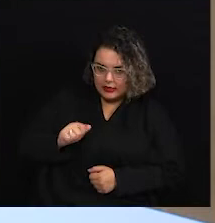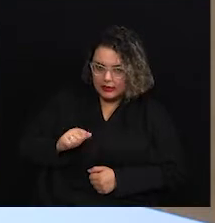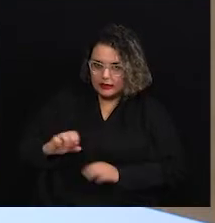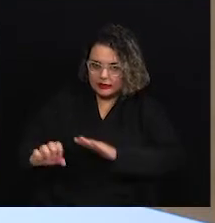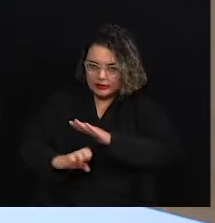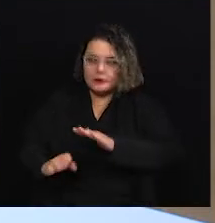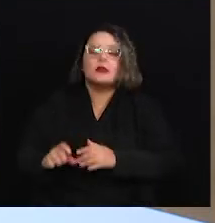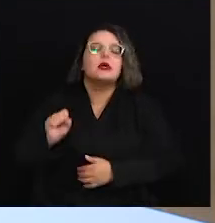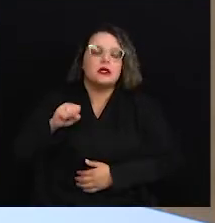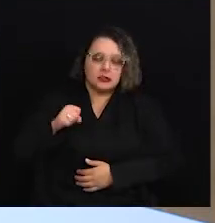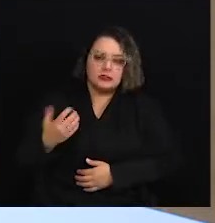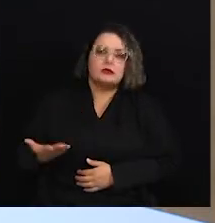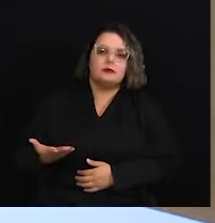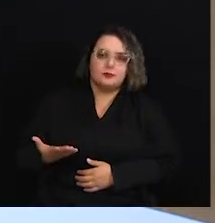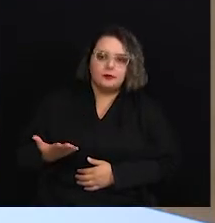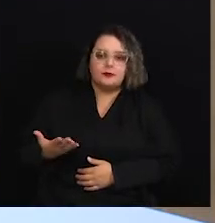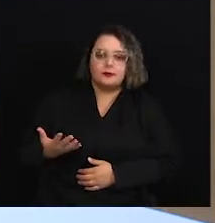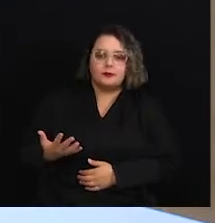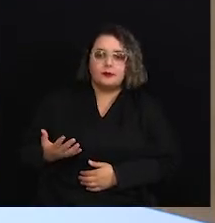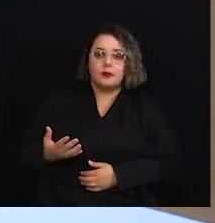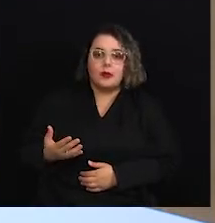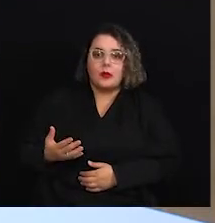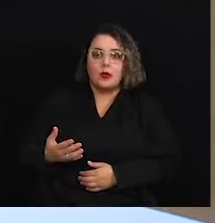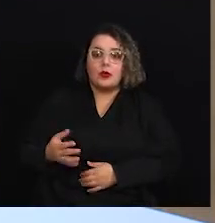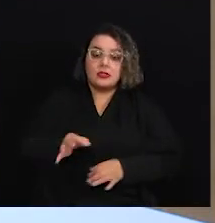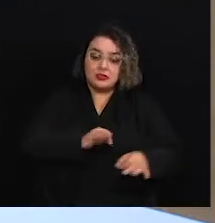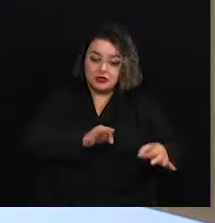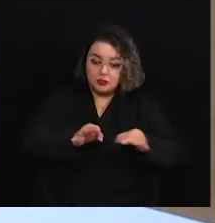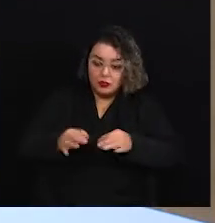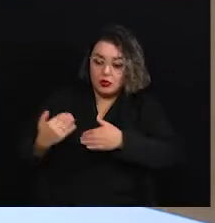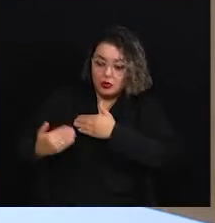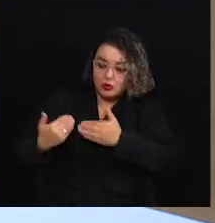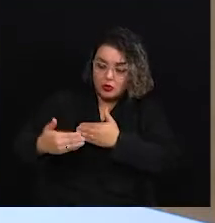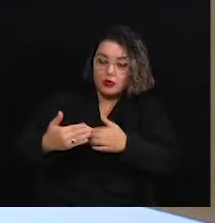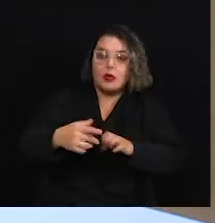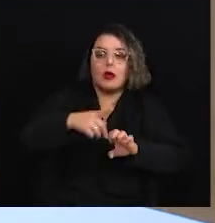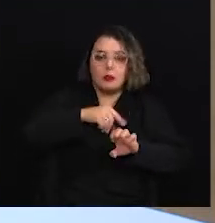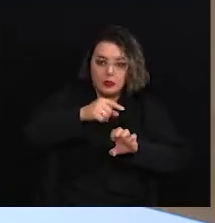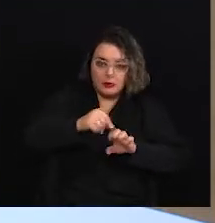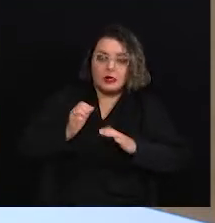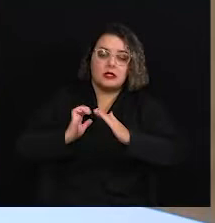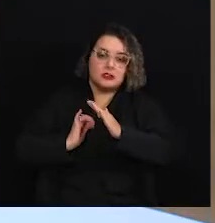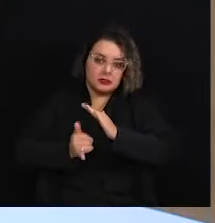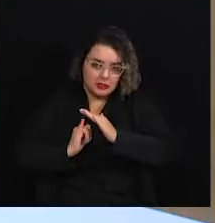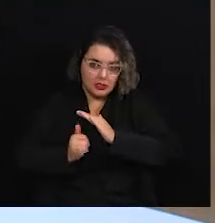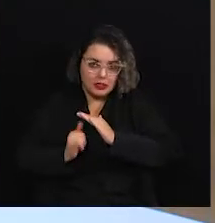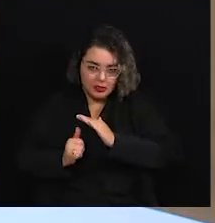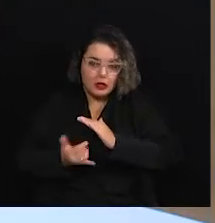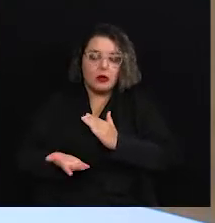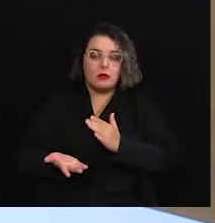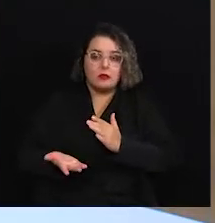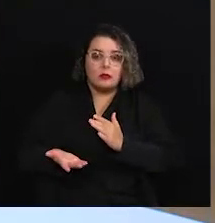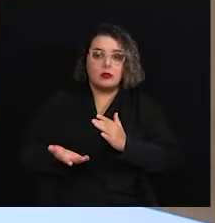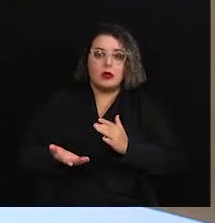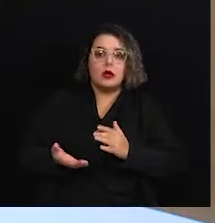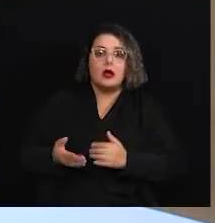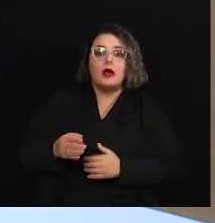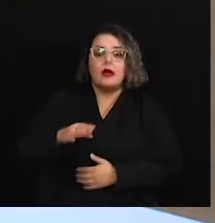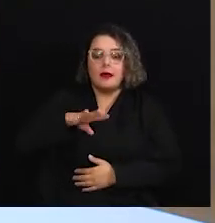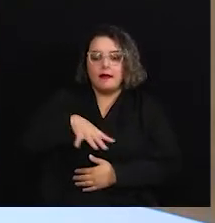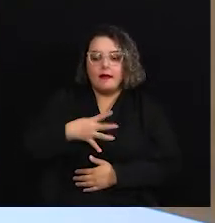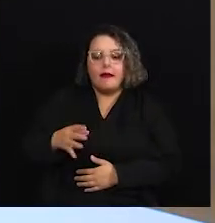Claro, desde o primeiro momento, quando a gente se depara com esse projeto e processo empreendedor para startups, um dos pontos-chave é